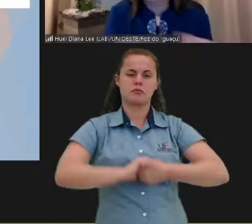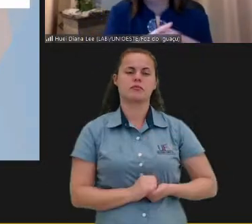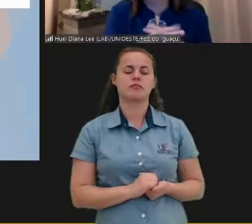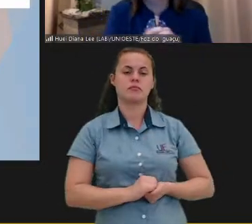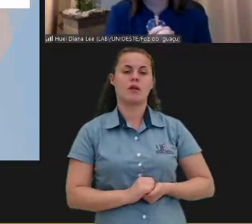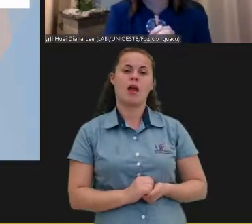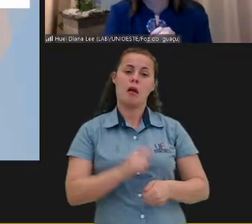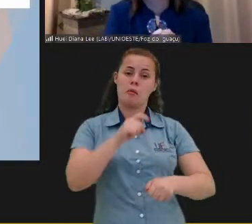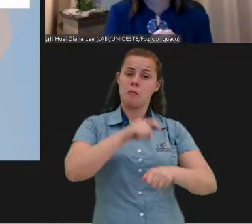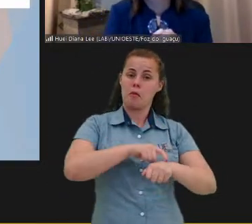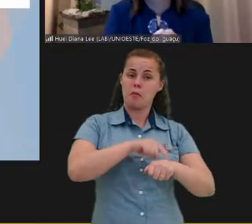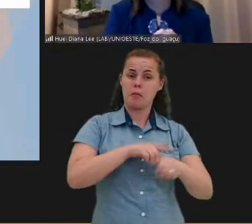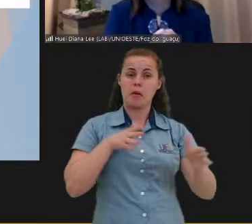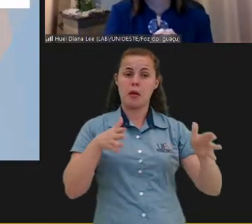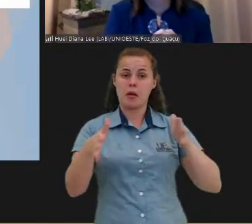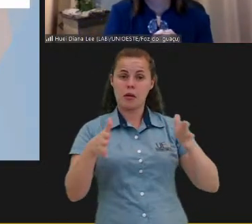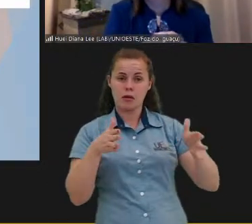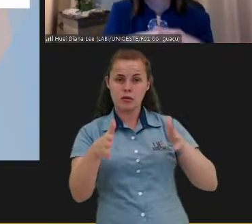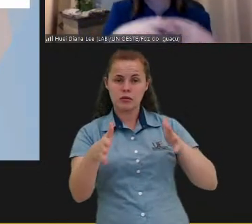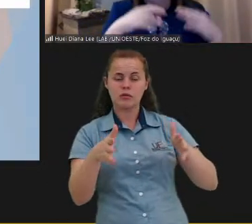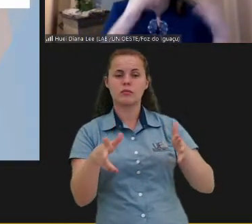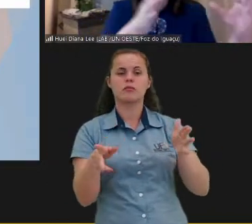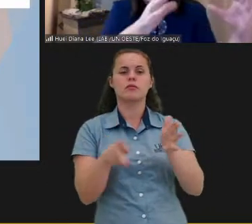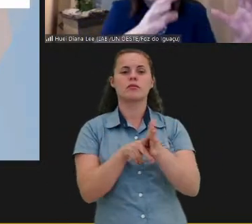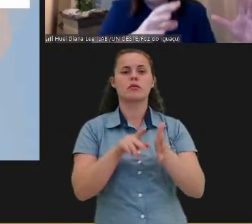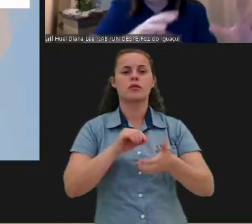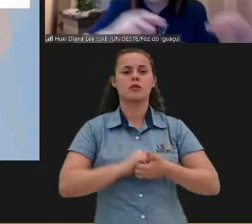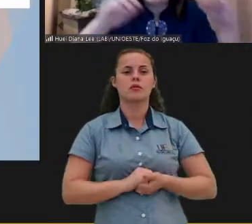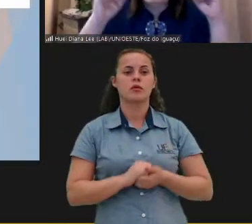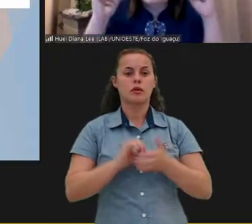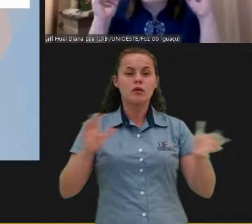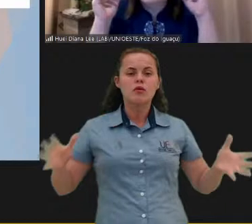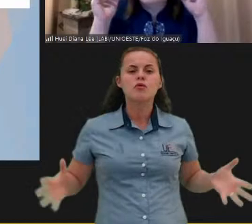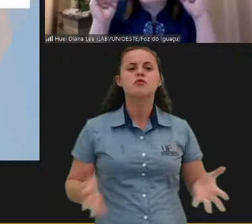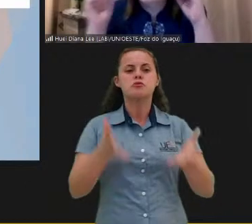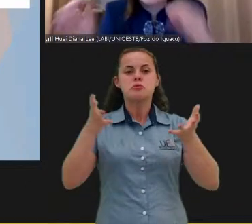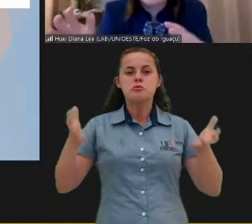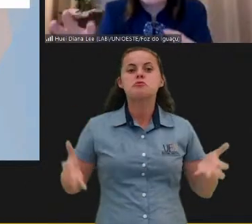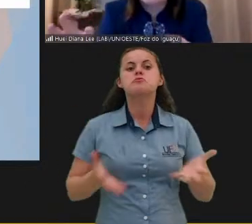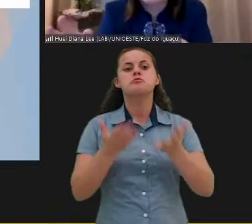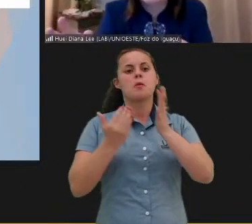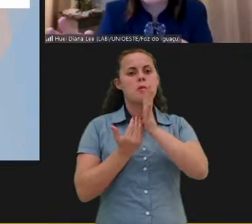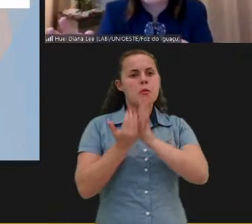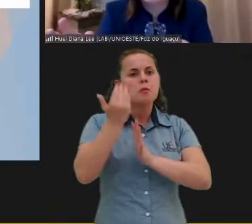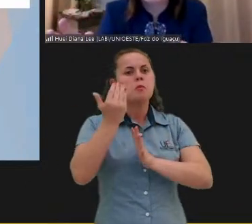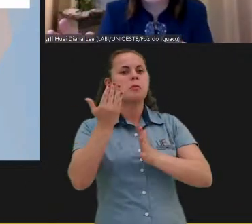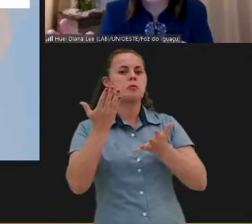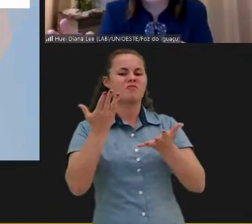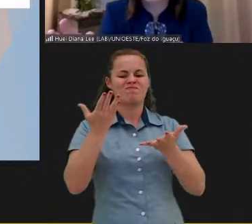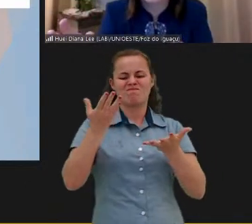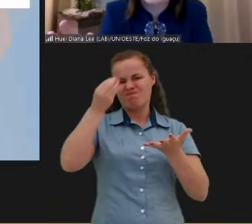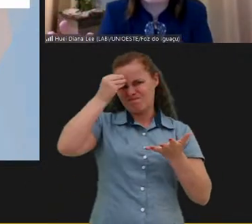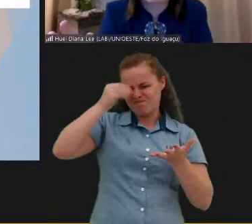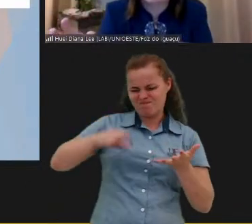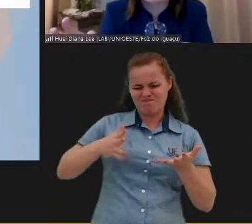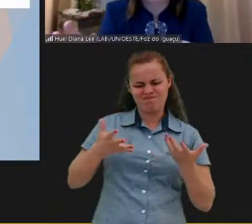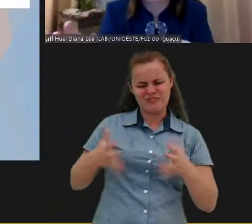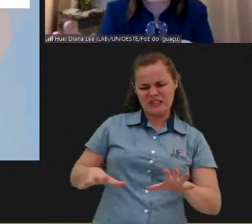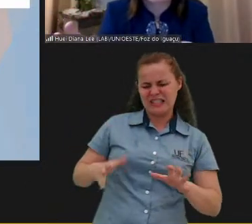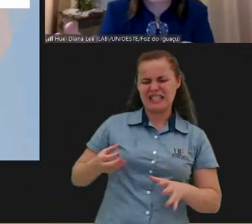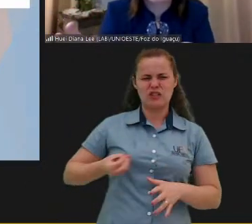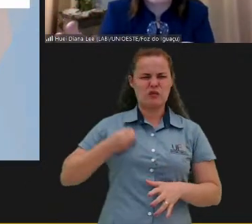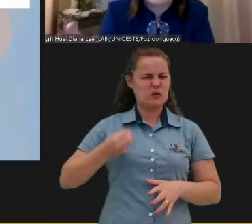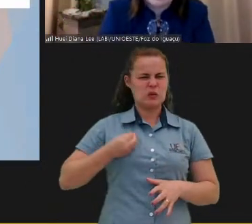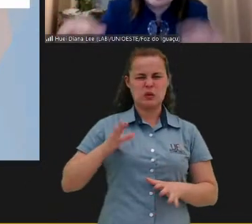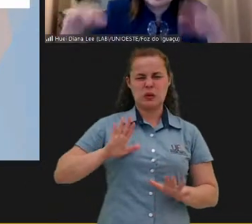Momento de entusiasmo inicial, momento de descrédito, porque se viu que não funcionava